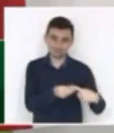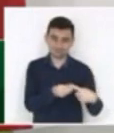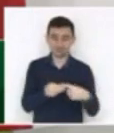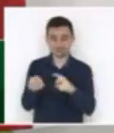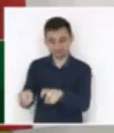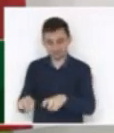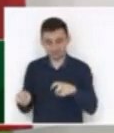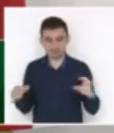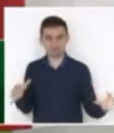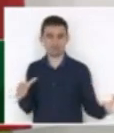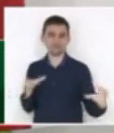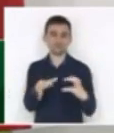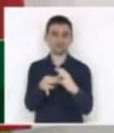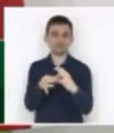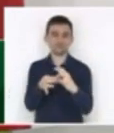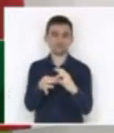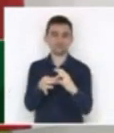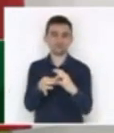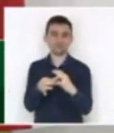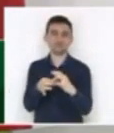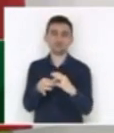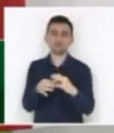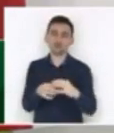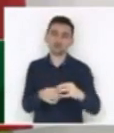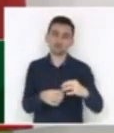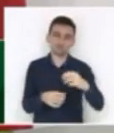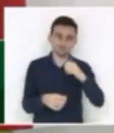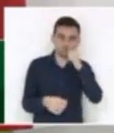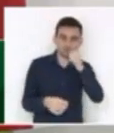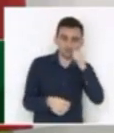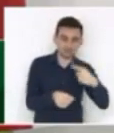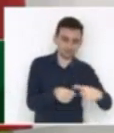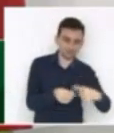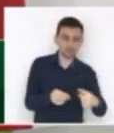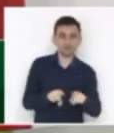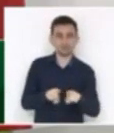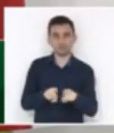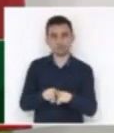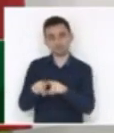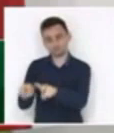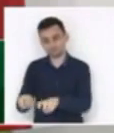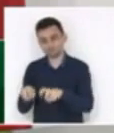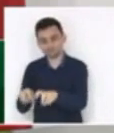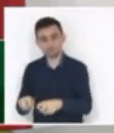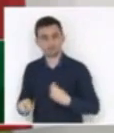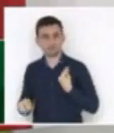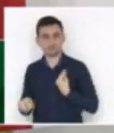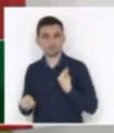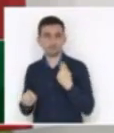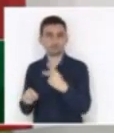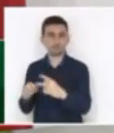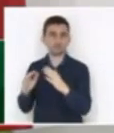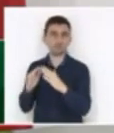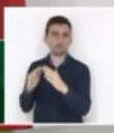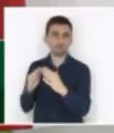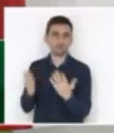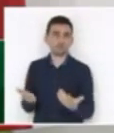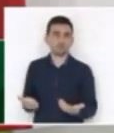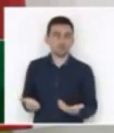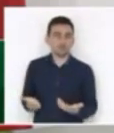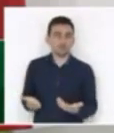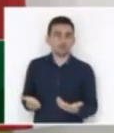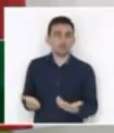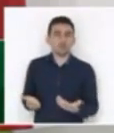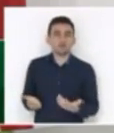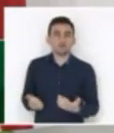com urbanas e camponesas como enfrentamos a violência que atinge mulheres em todo